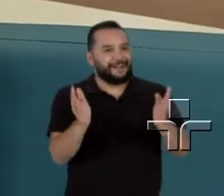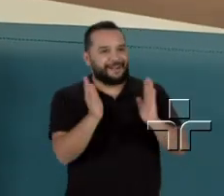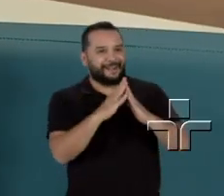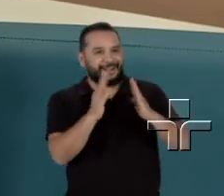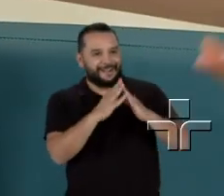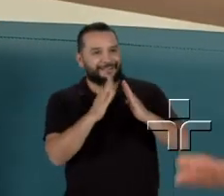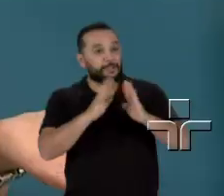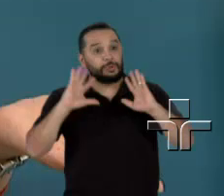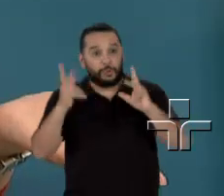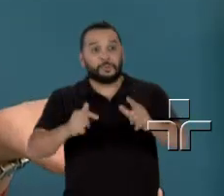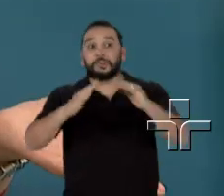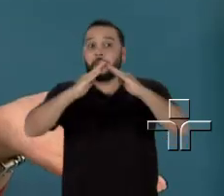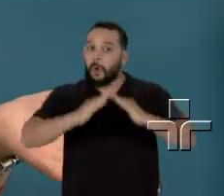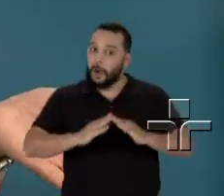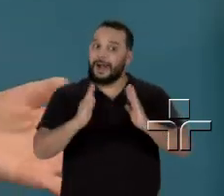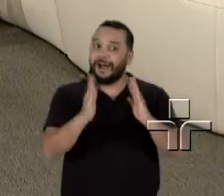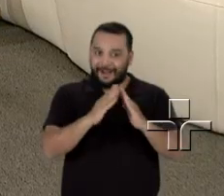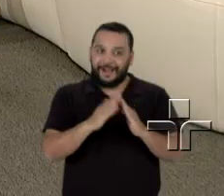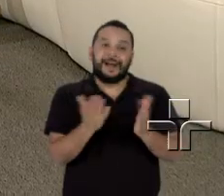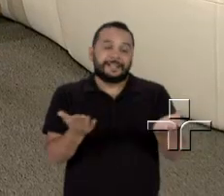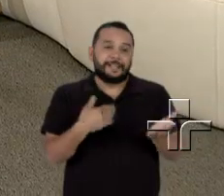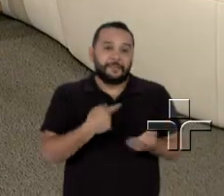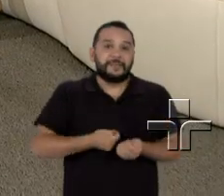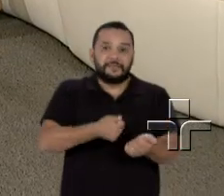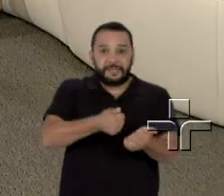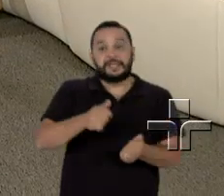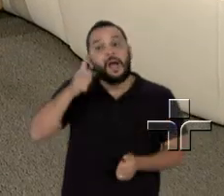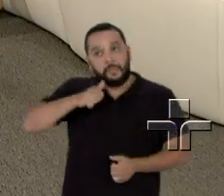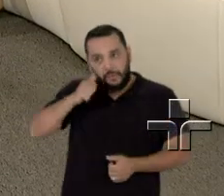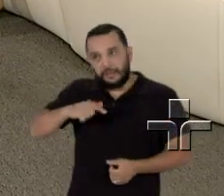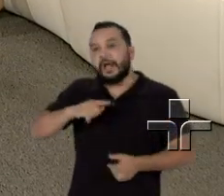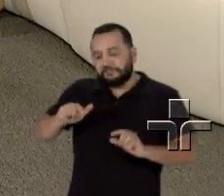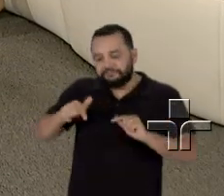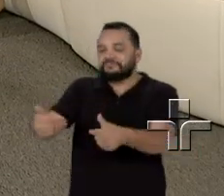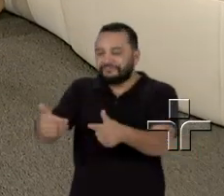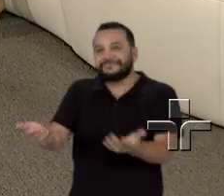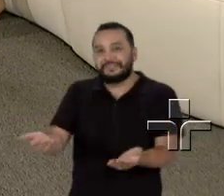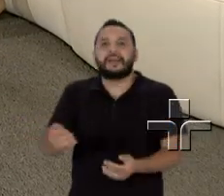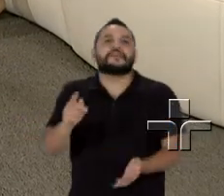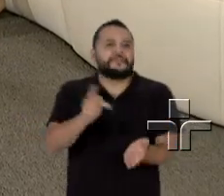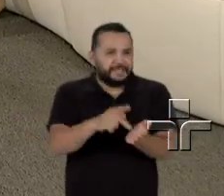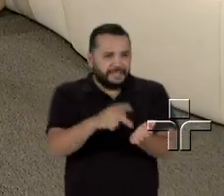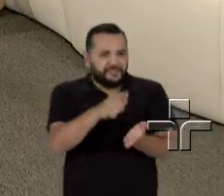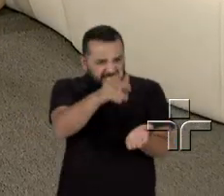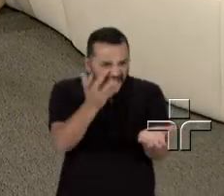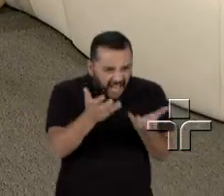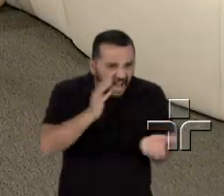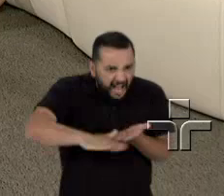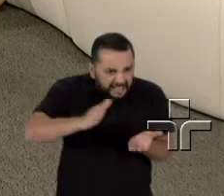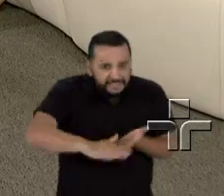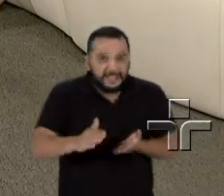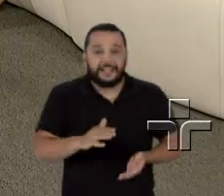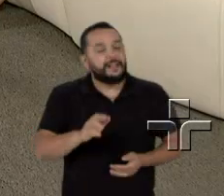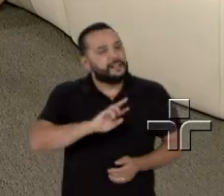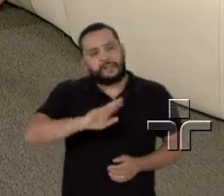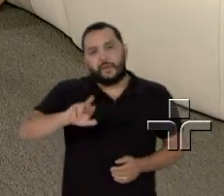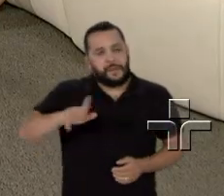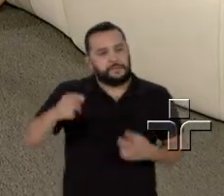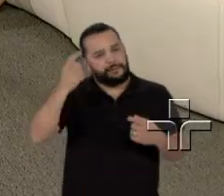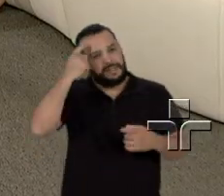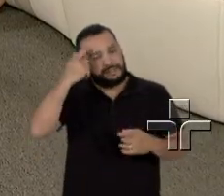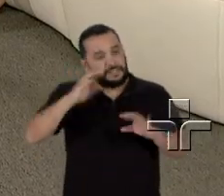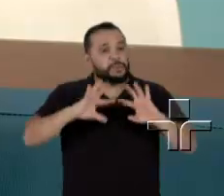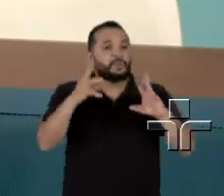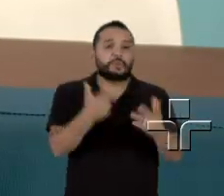mora na casa todo mundo mais da mulher e aí falei 'mas você quer gastar não é isso você está pensando no entorno do